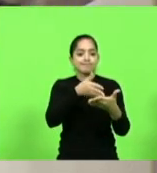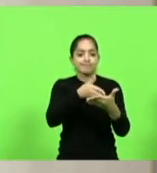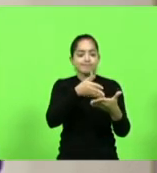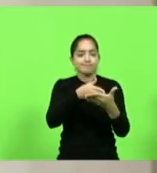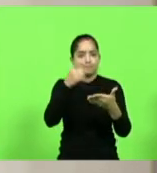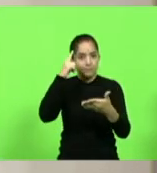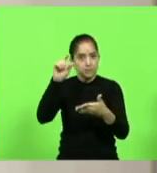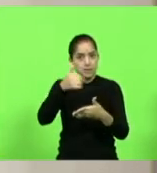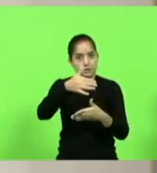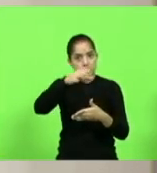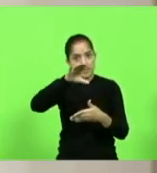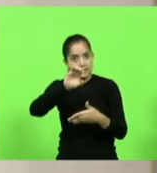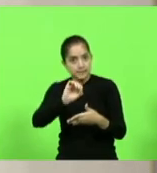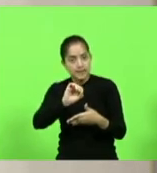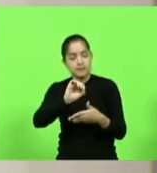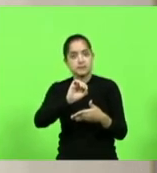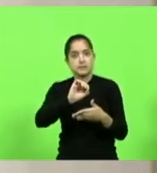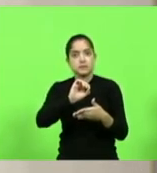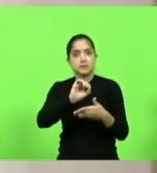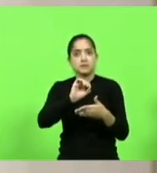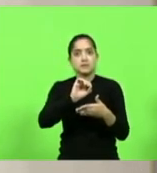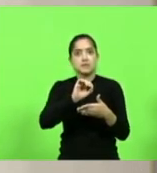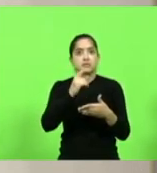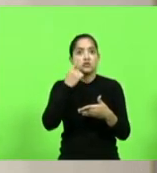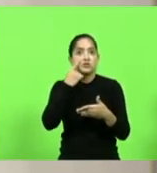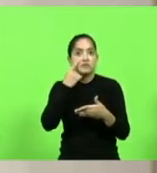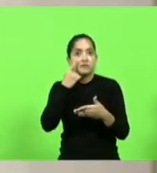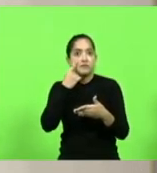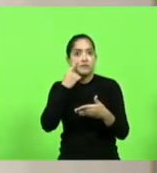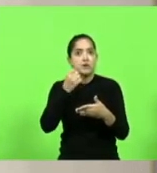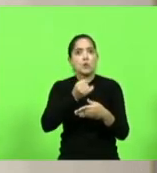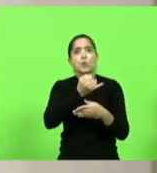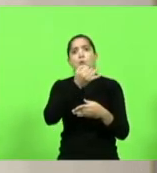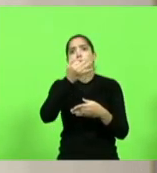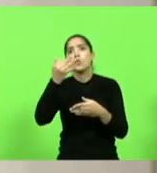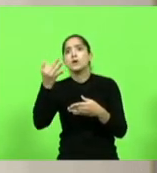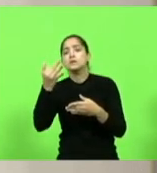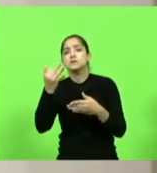do 6. Se a gente fizer uma média de morte